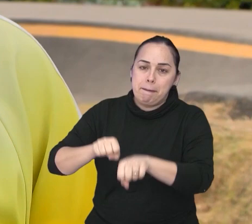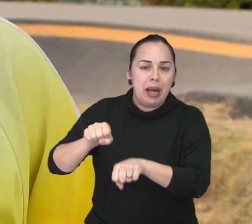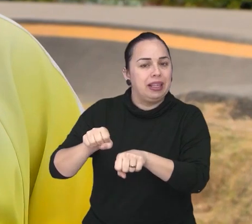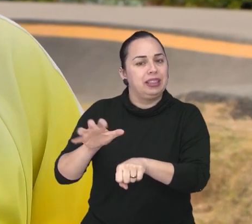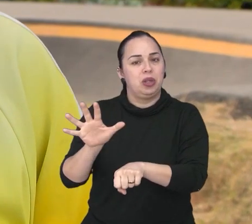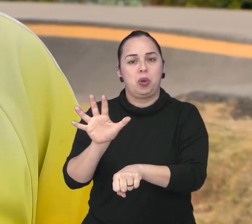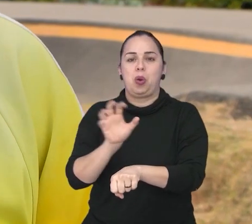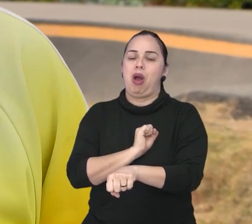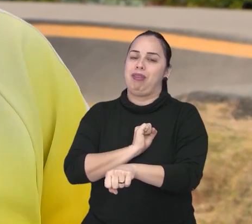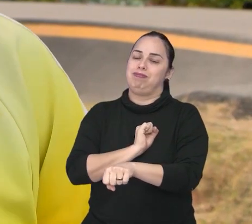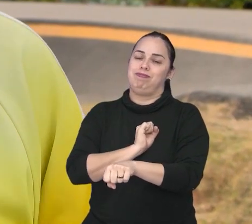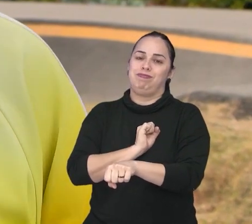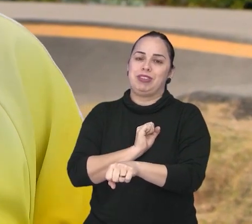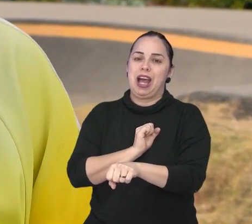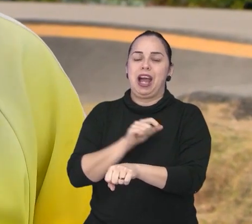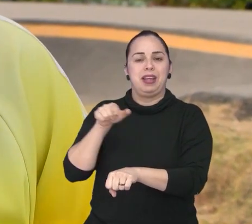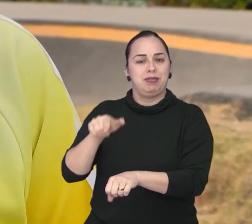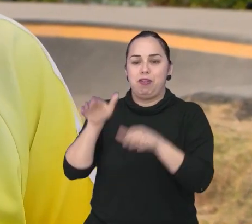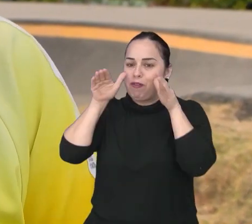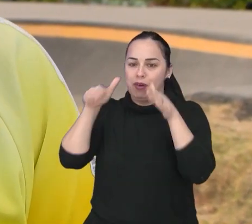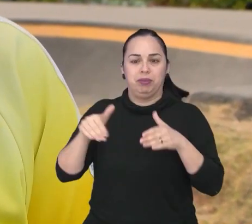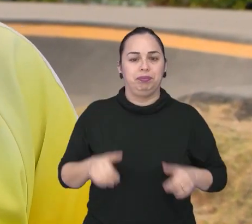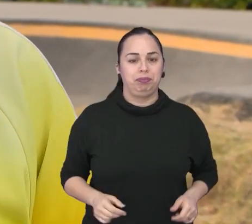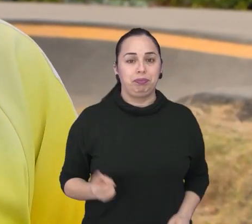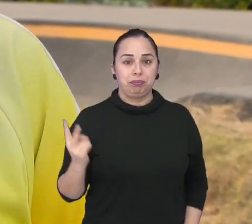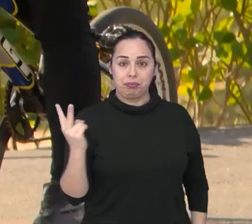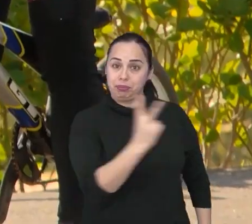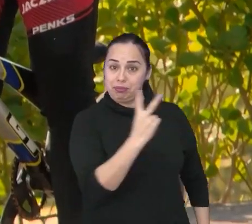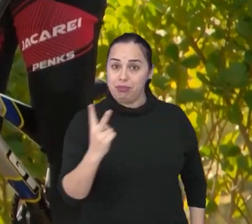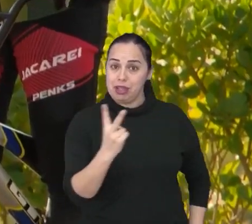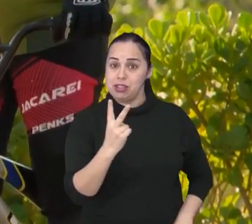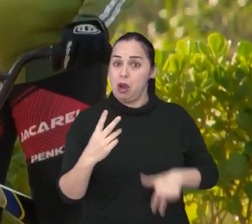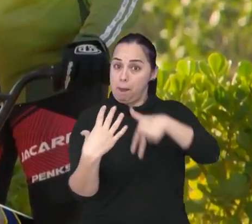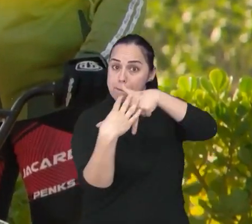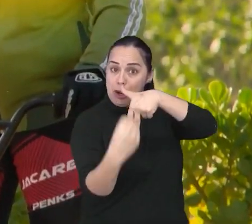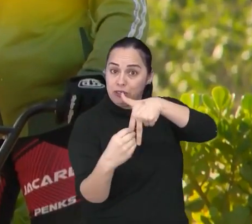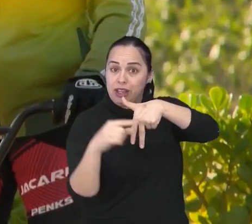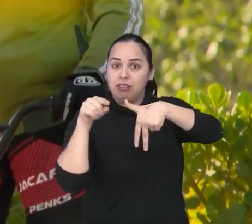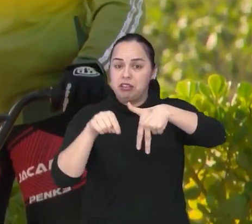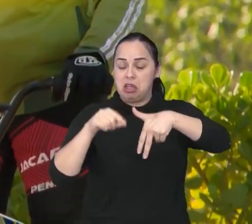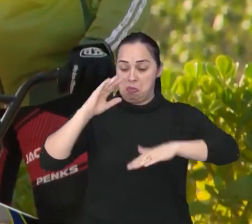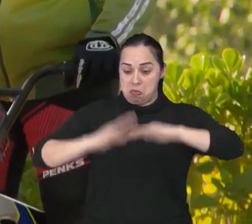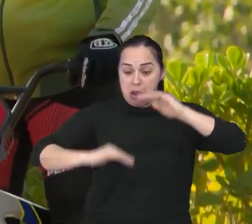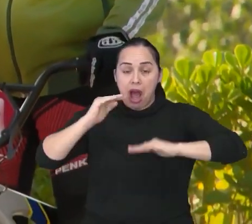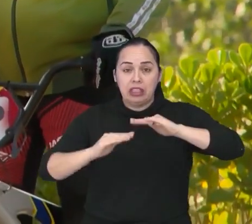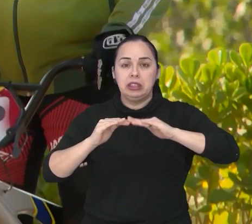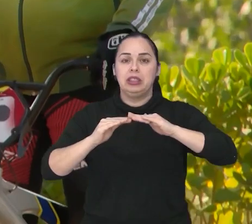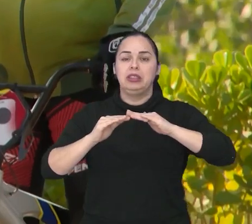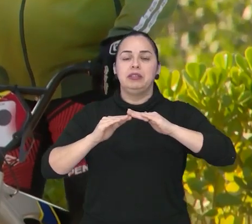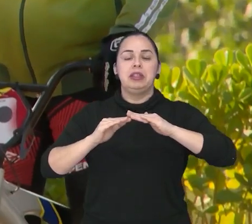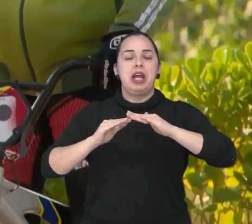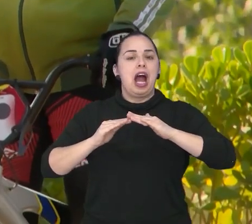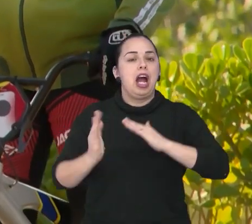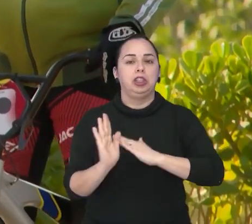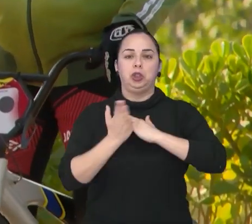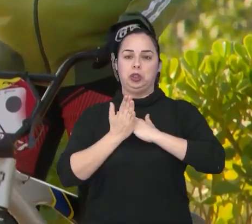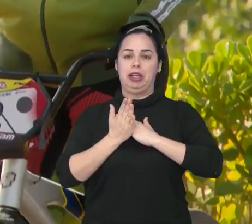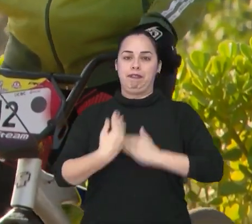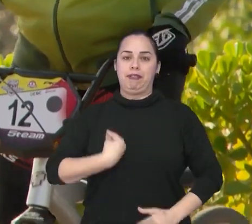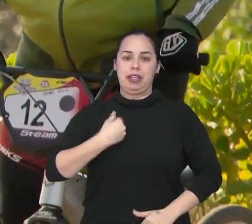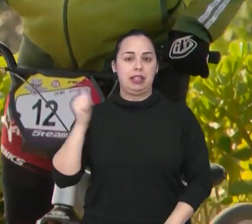que me cativou mais, aí eu fiquei só na bike. As duas são exemplos de como a prática da modalidade